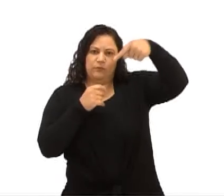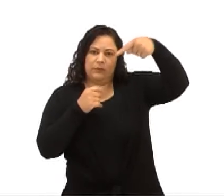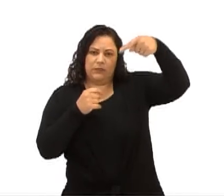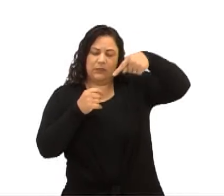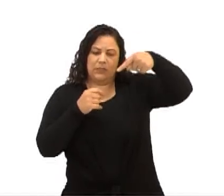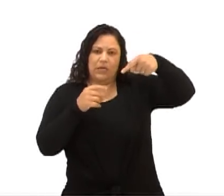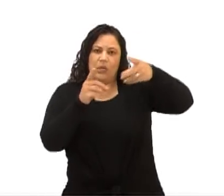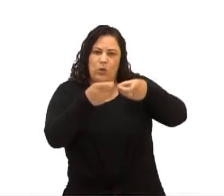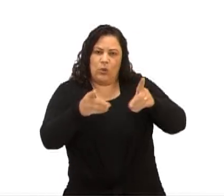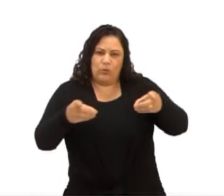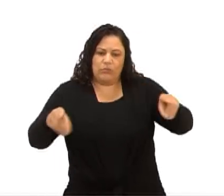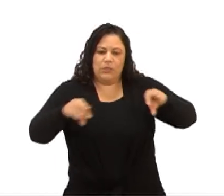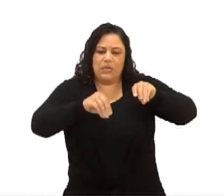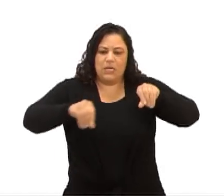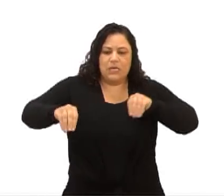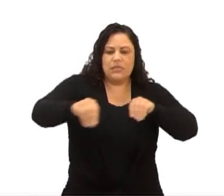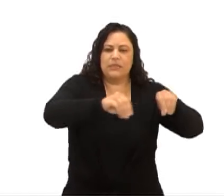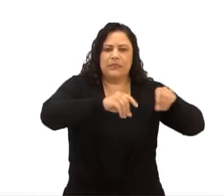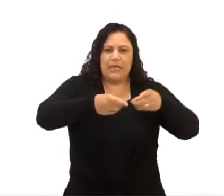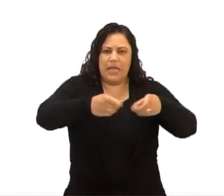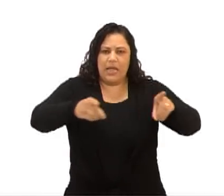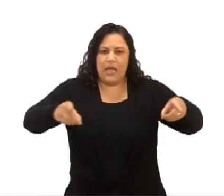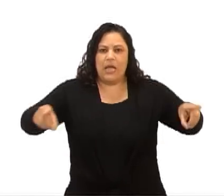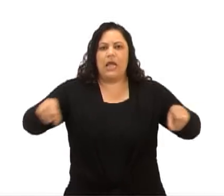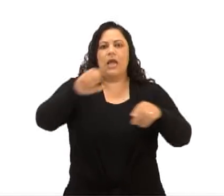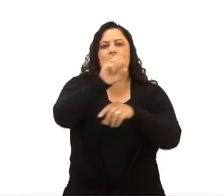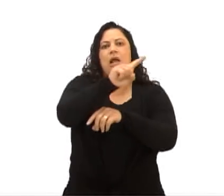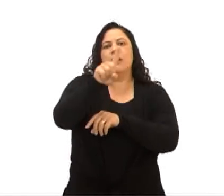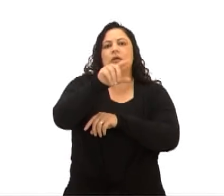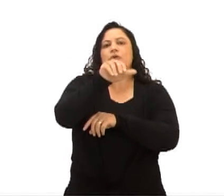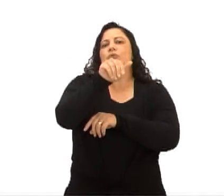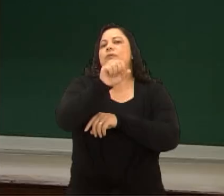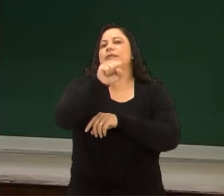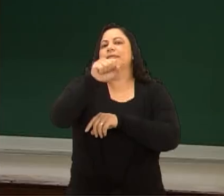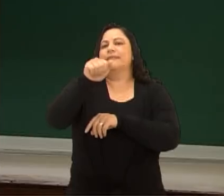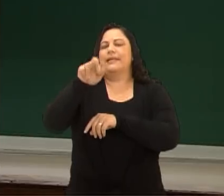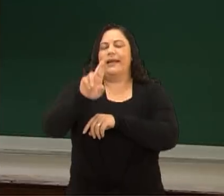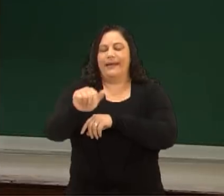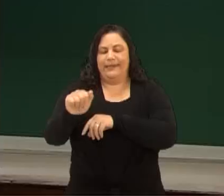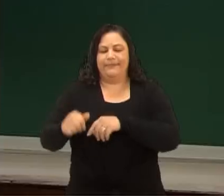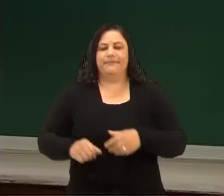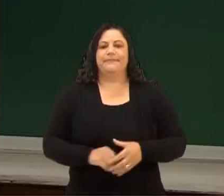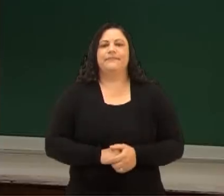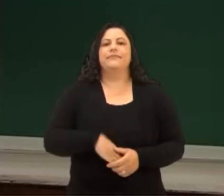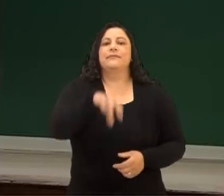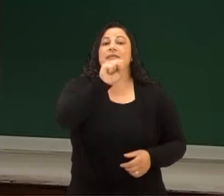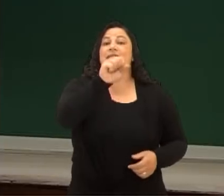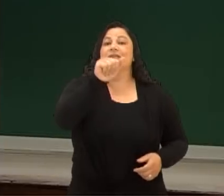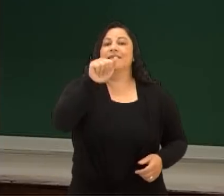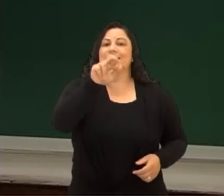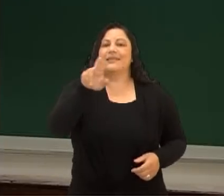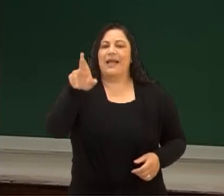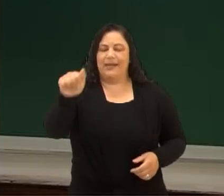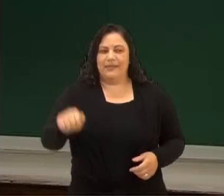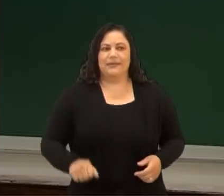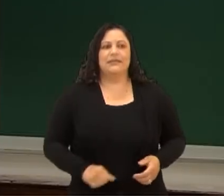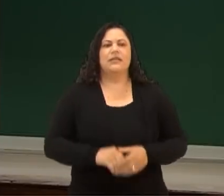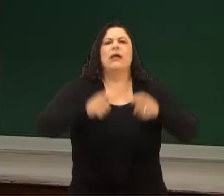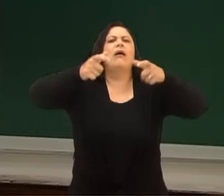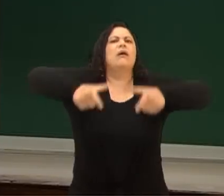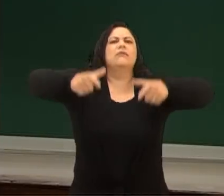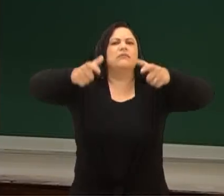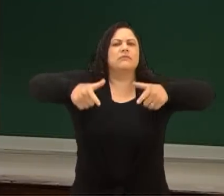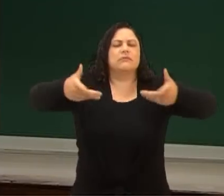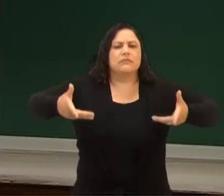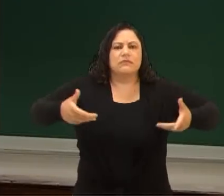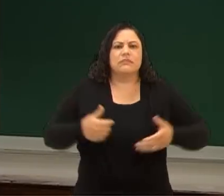do Saara. Vocês já devem ter ouvido falar que é um deserto. O deserto do Saara é uma área muito quente. E olha onde que ela se localiza, o deserto do Saara se